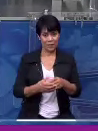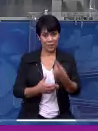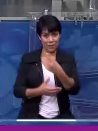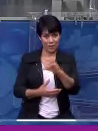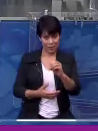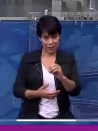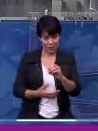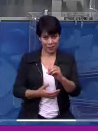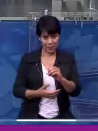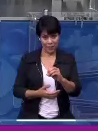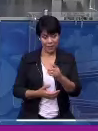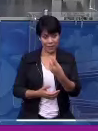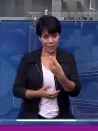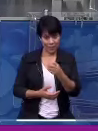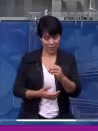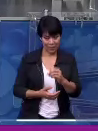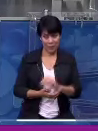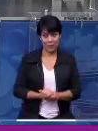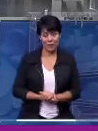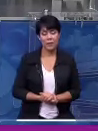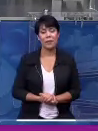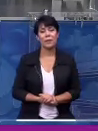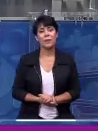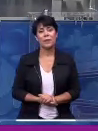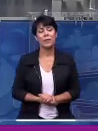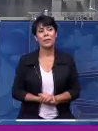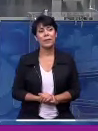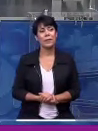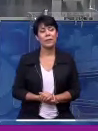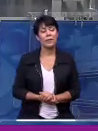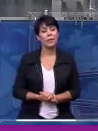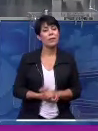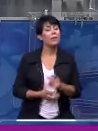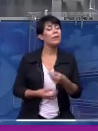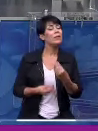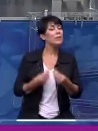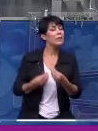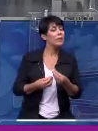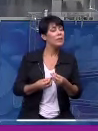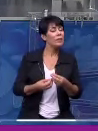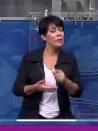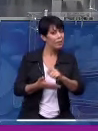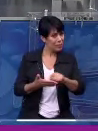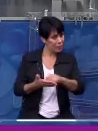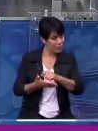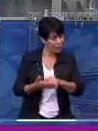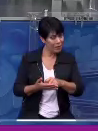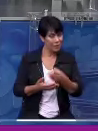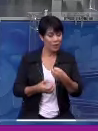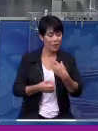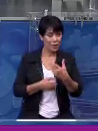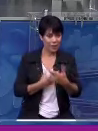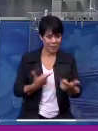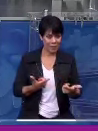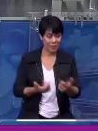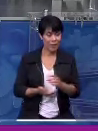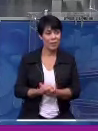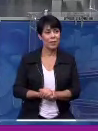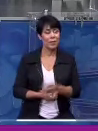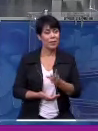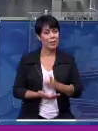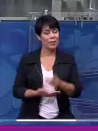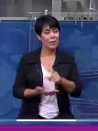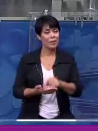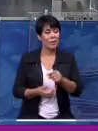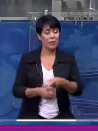número 10. Branca, 10. Como é que você está indo, hein? Está marcando? Boa sorte. Vamos seguir sorteando. Esse